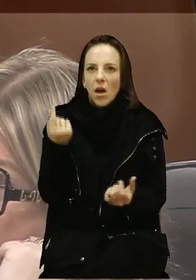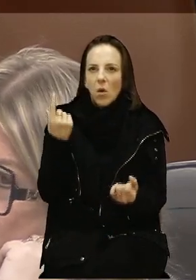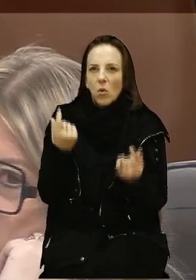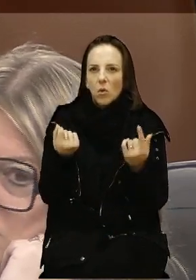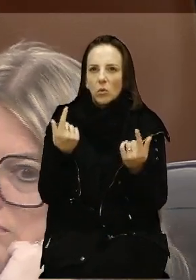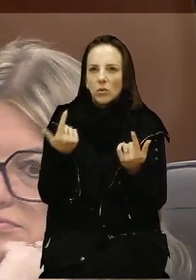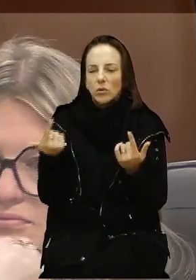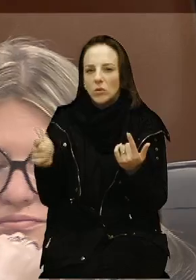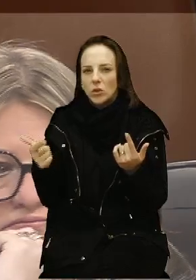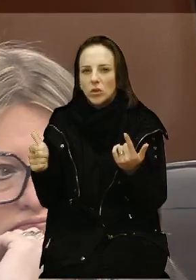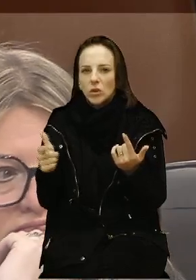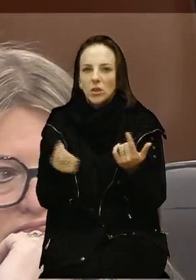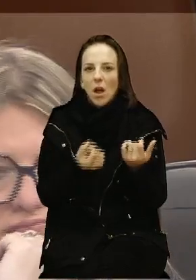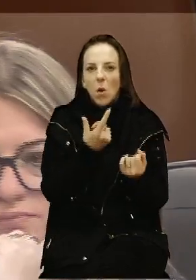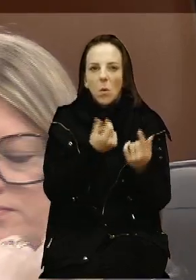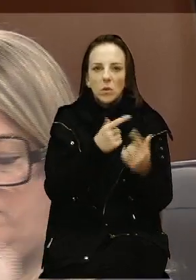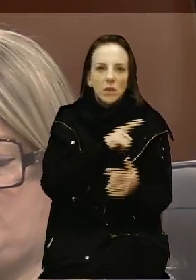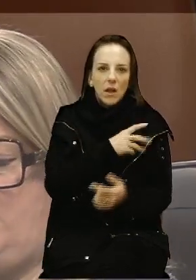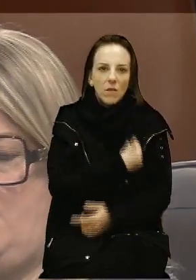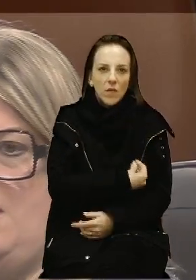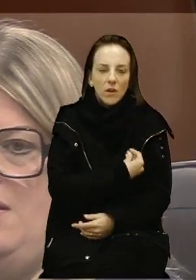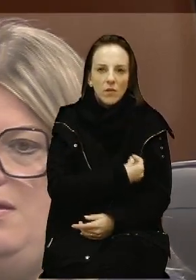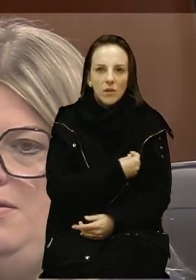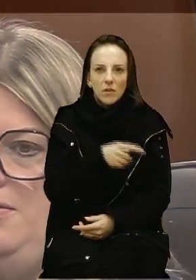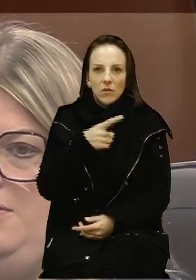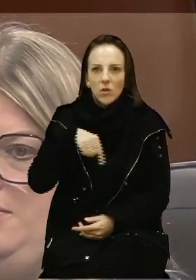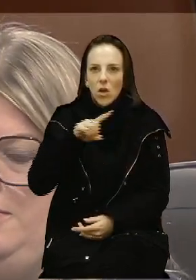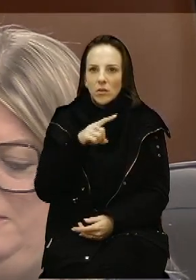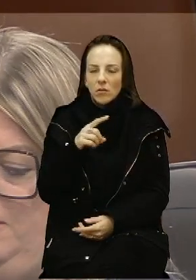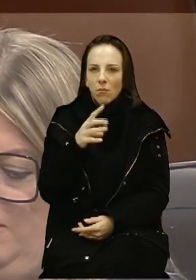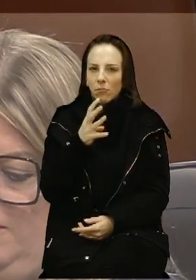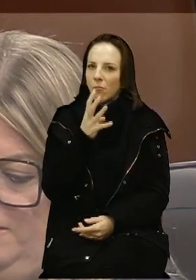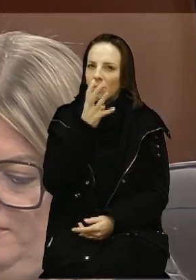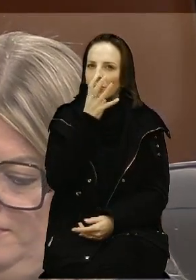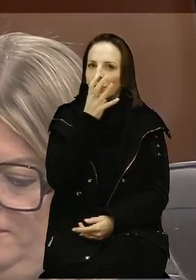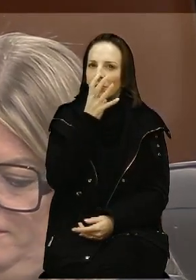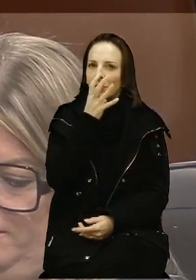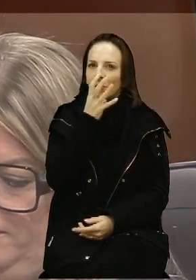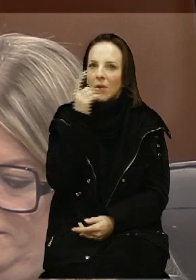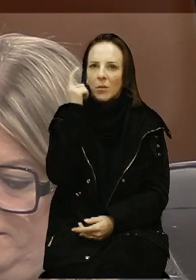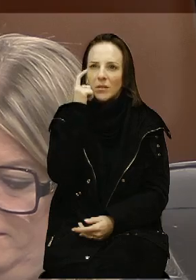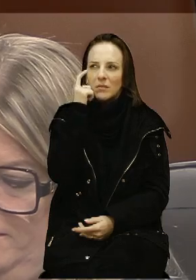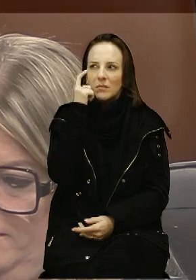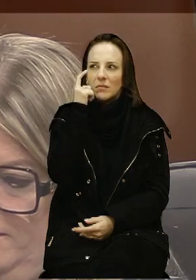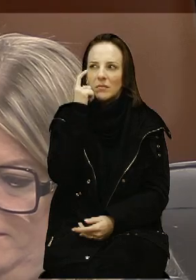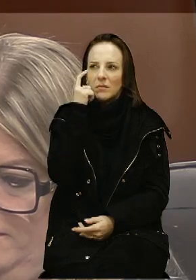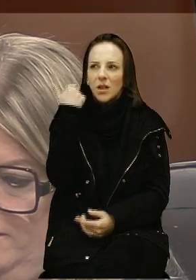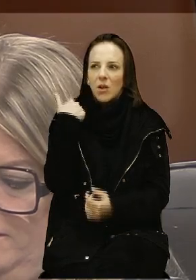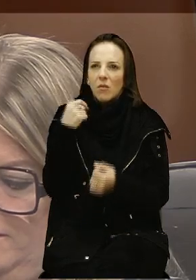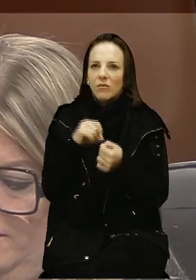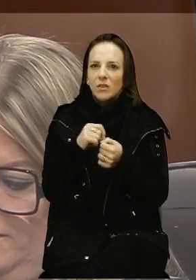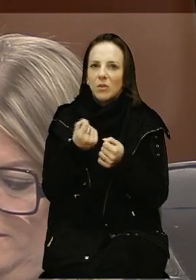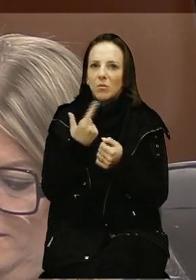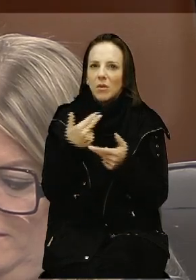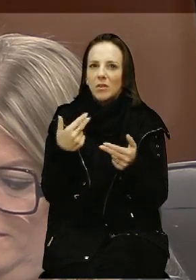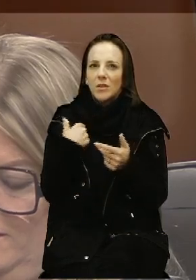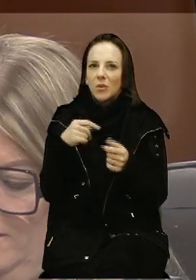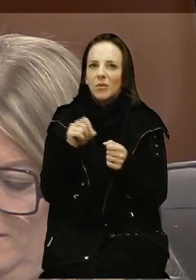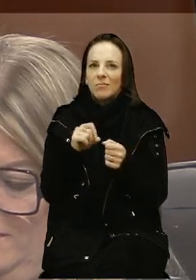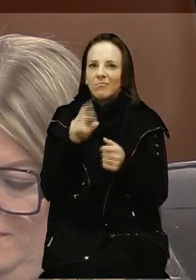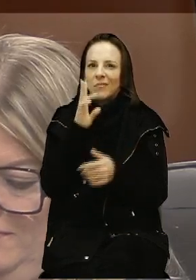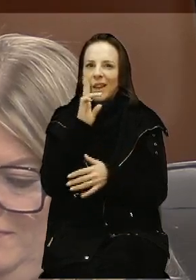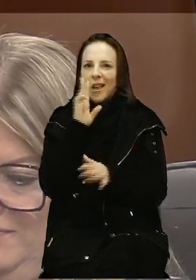O senhor me deu uma parte. No plenário a gente ficou. Até eu fiquei pensando, sabe que eu fiz alguma coisa e eu não lembro, né? De tanta coisa que a